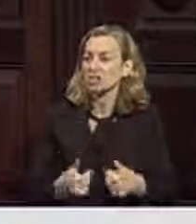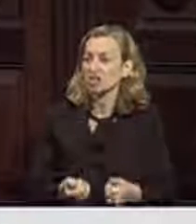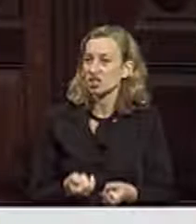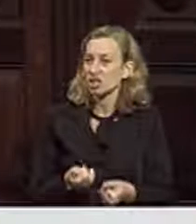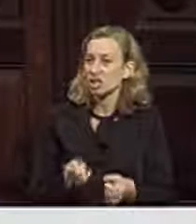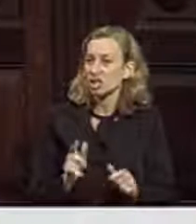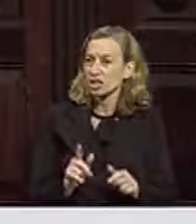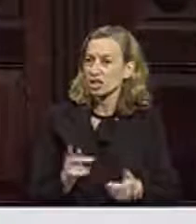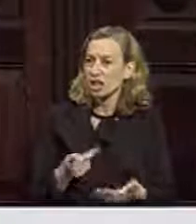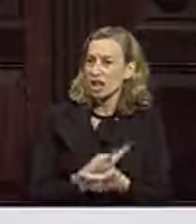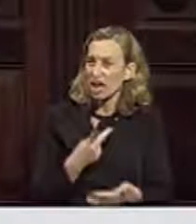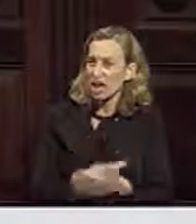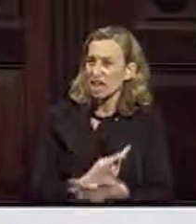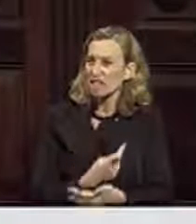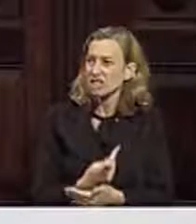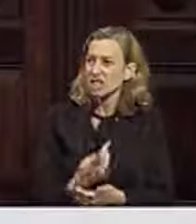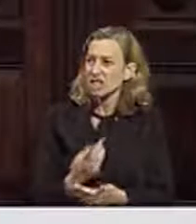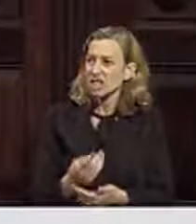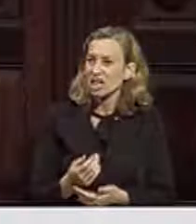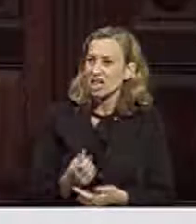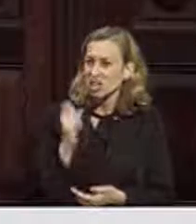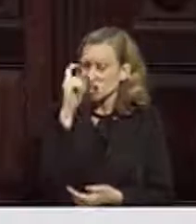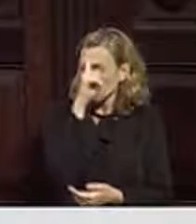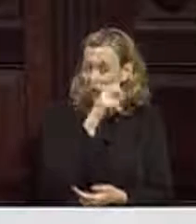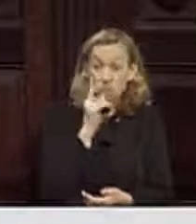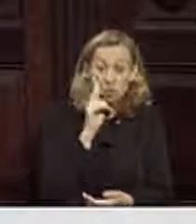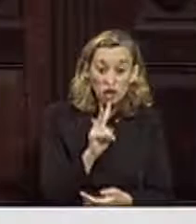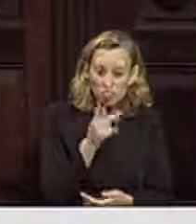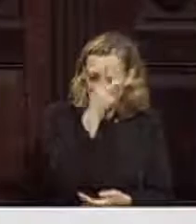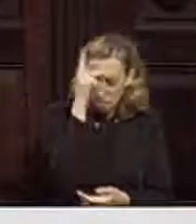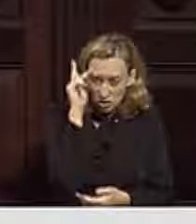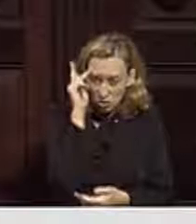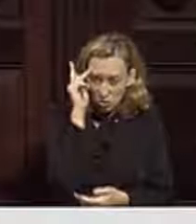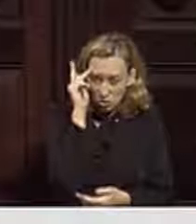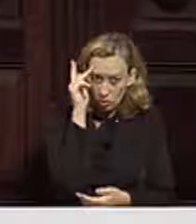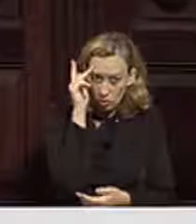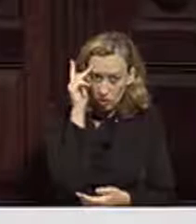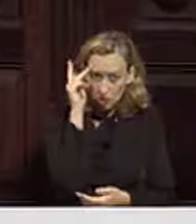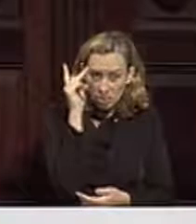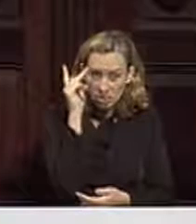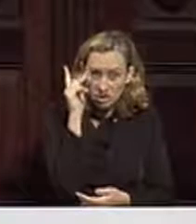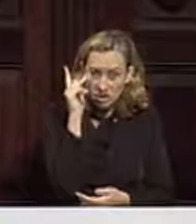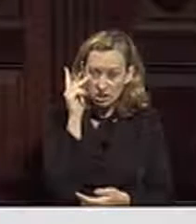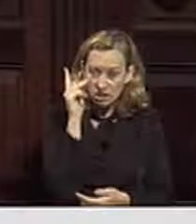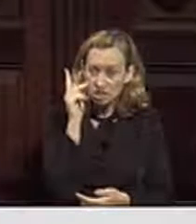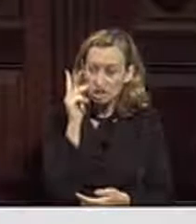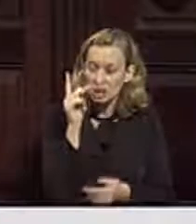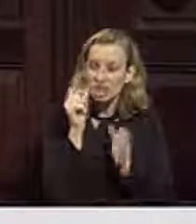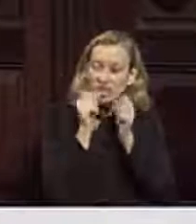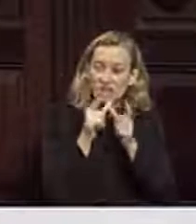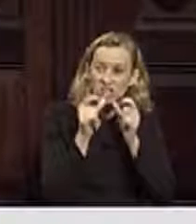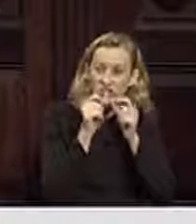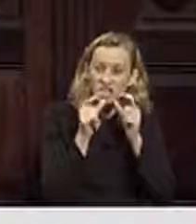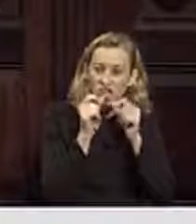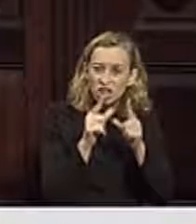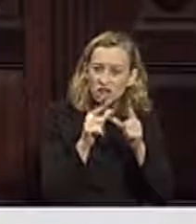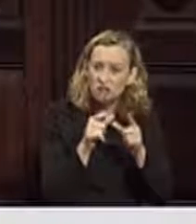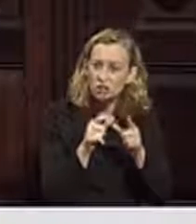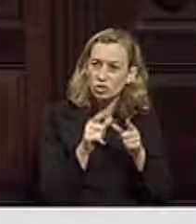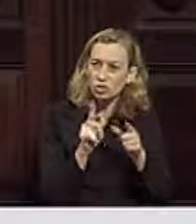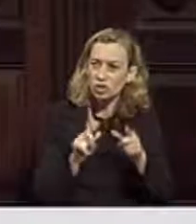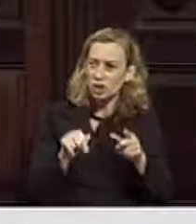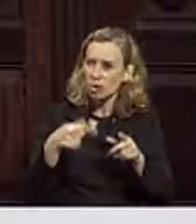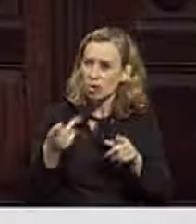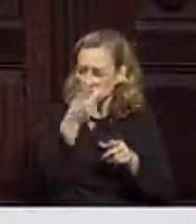triste ver gente vomitando discurso no próprio umbigo quando deveria ter e apresentar um projeto de Estado.